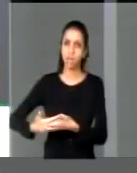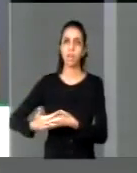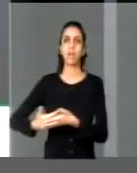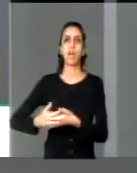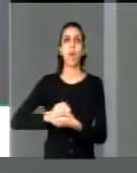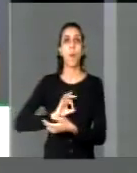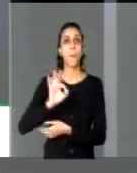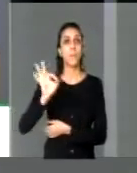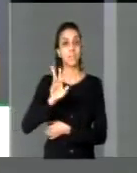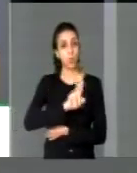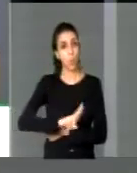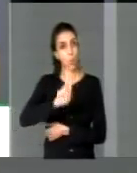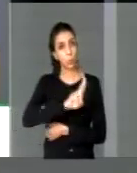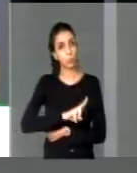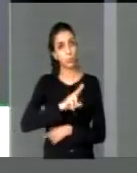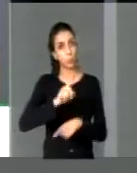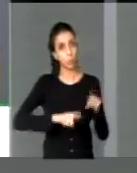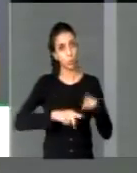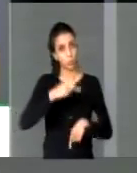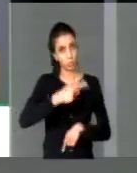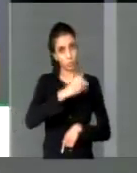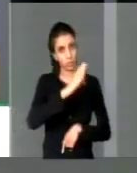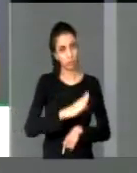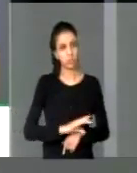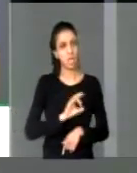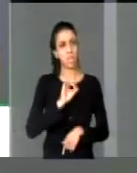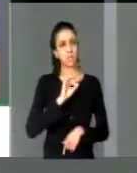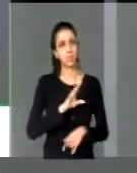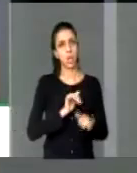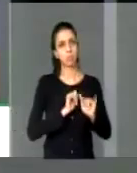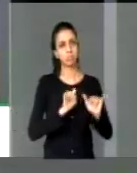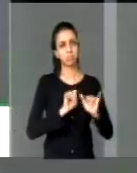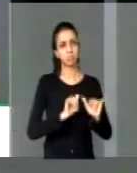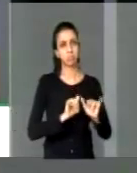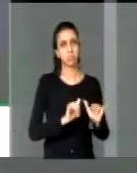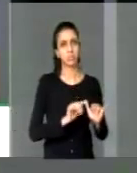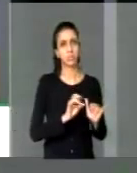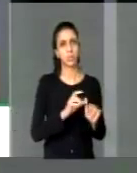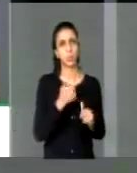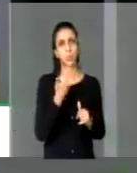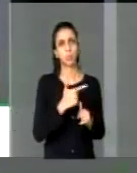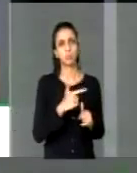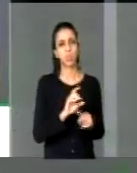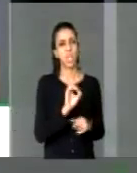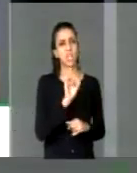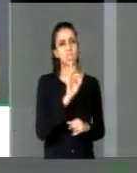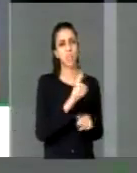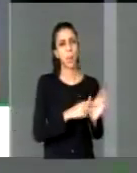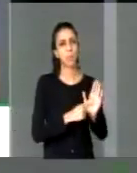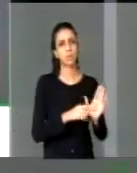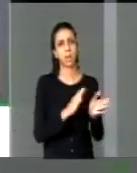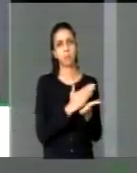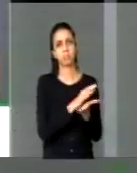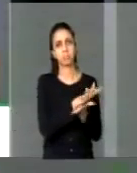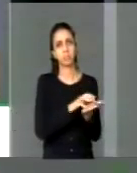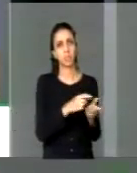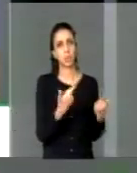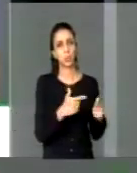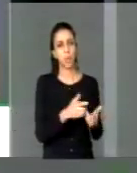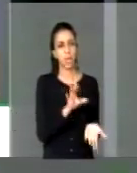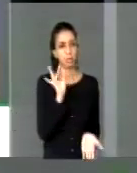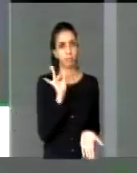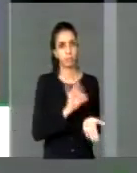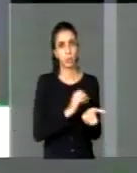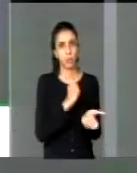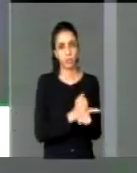conteúdo local eram apenas declaratórios, computados somente para efeito de pontuação das ofertas das diferentes